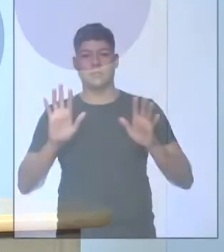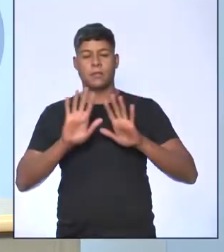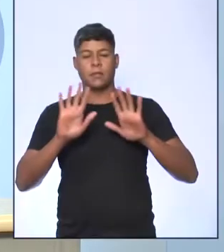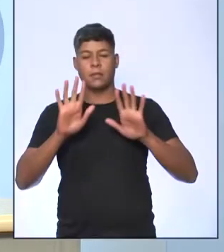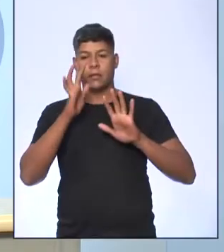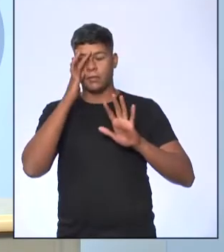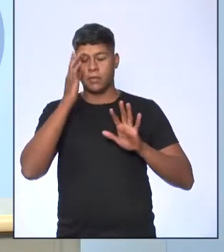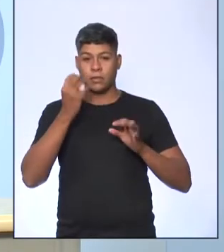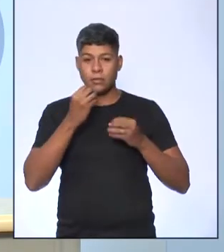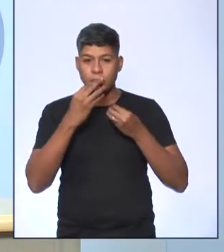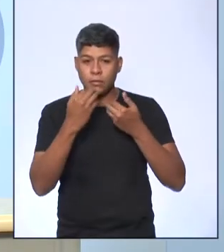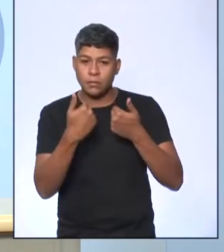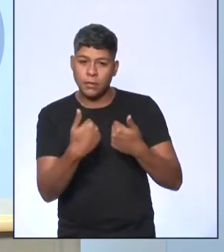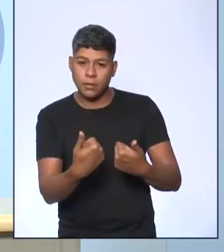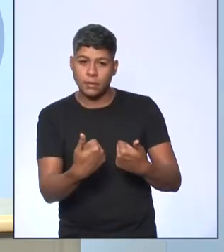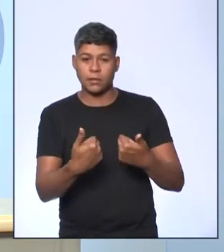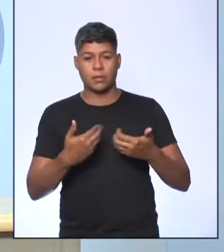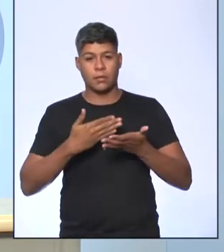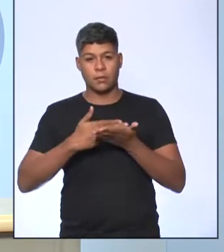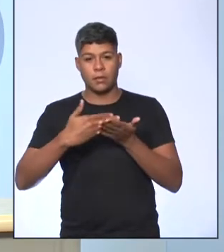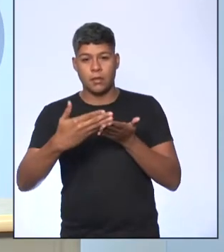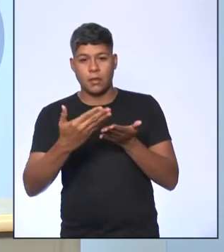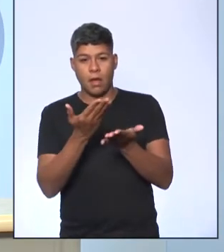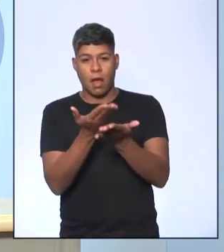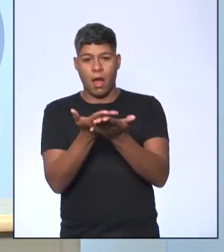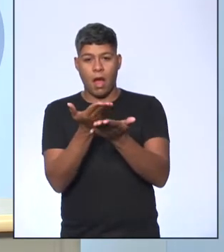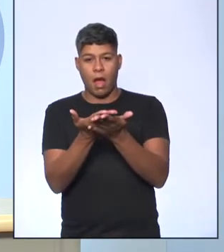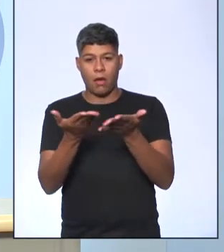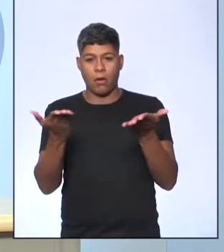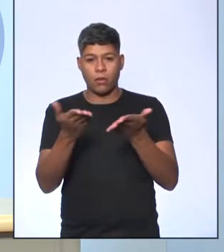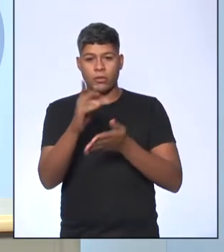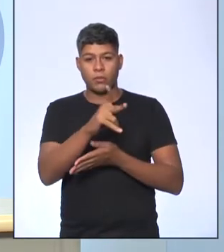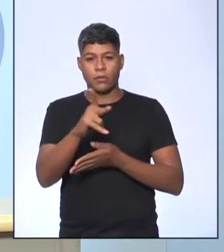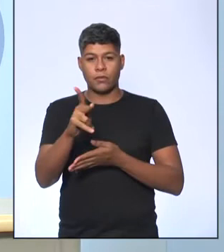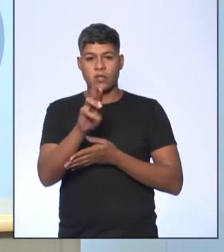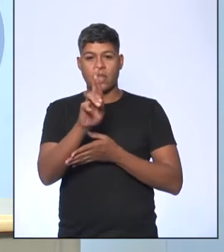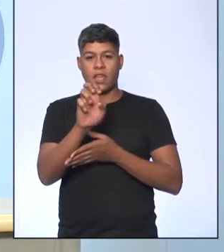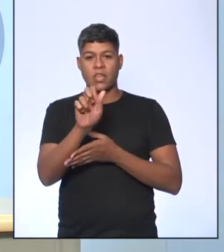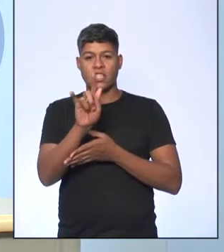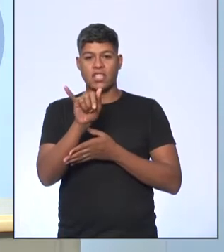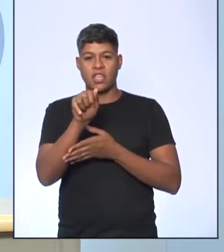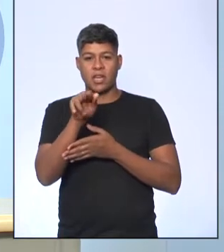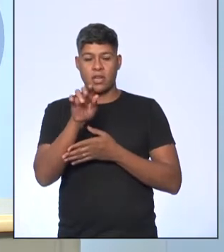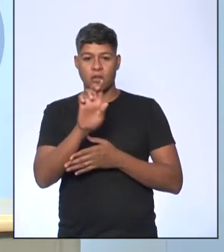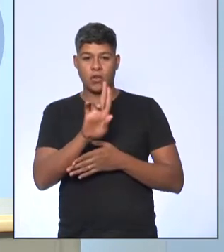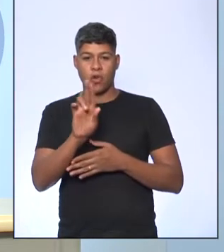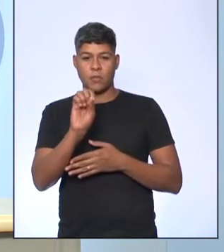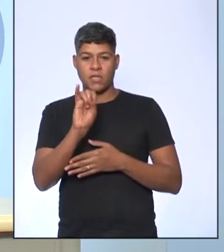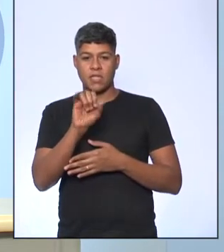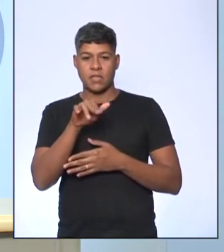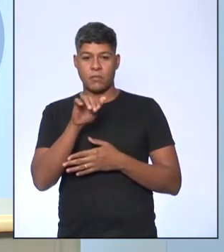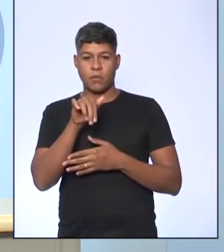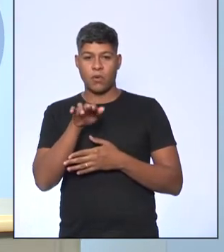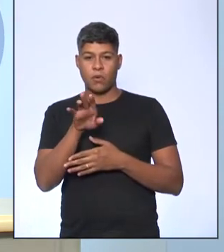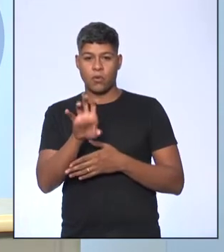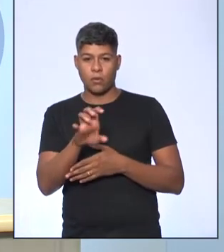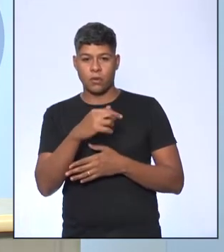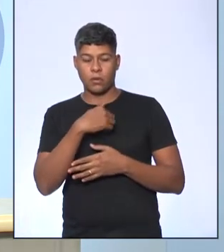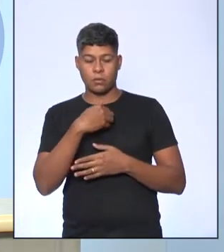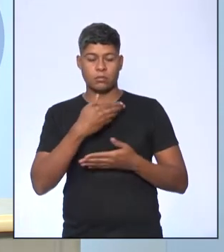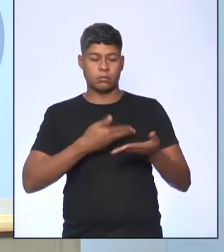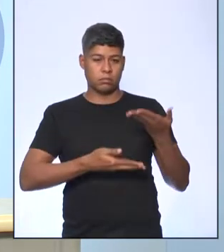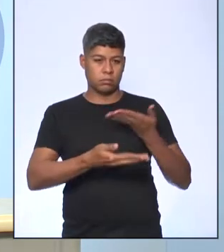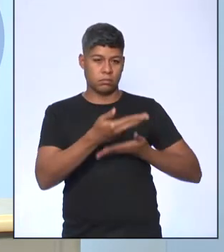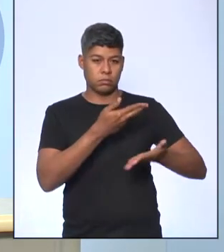Olá, pessoal, tudo bem? Vamos dar início à nossa aula hoje com a professora Regiane. Meu nome é Simone, serei a professora mediadora